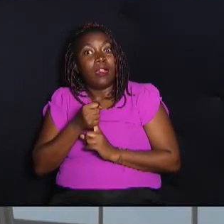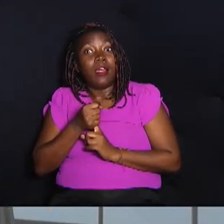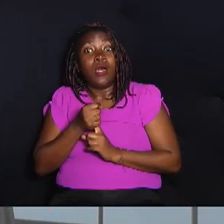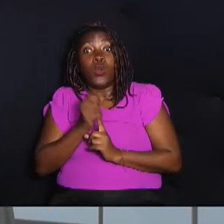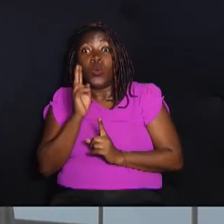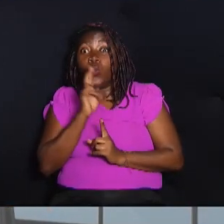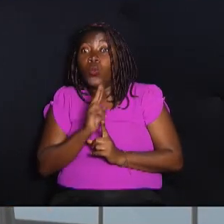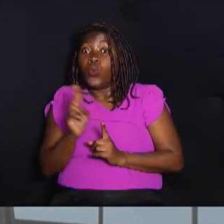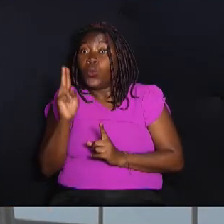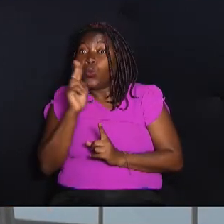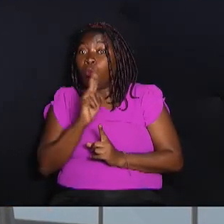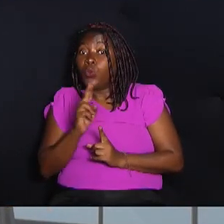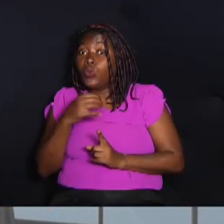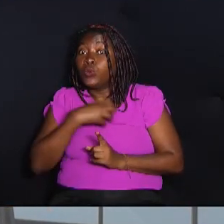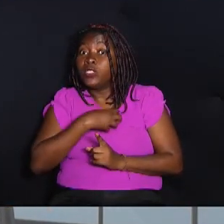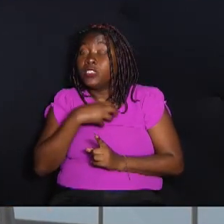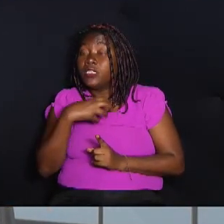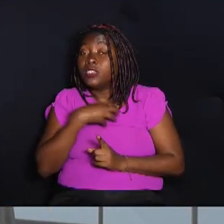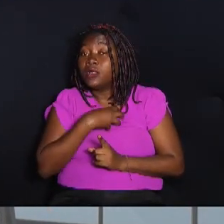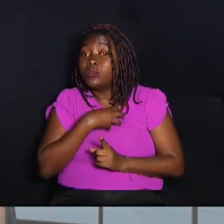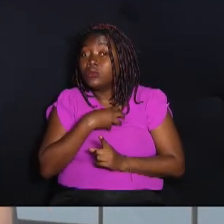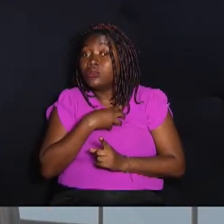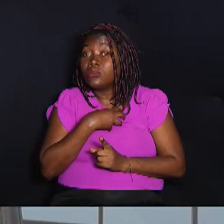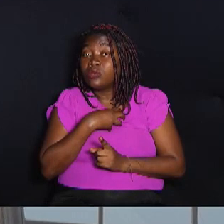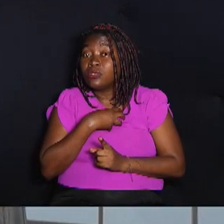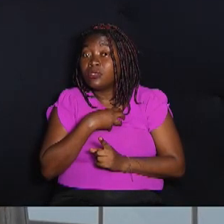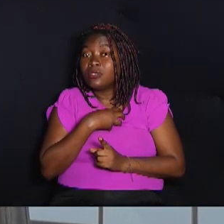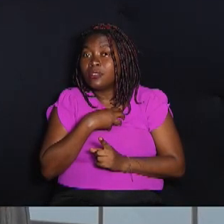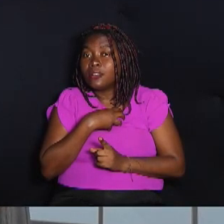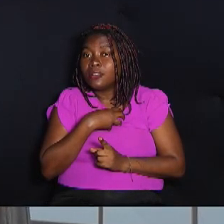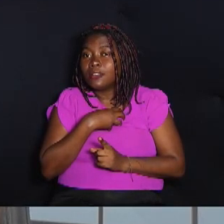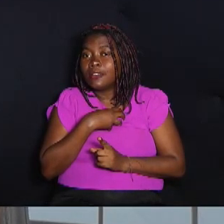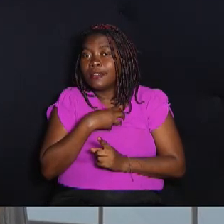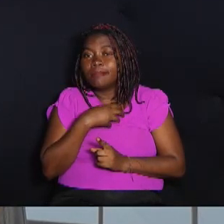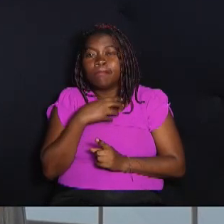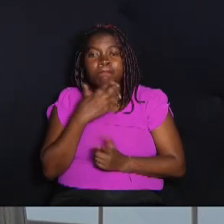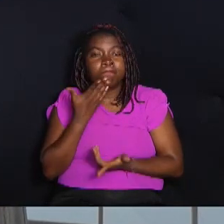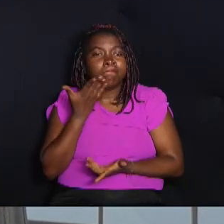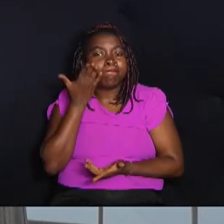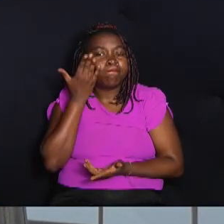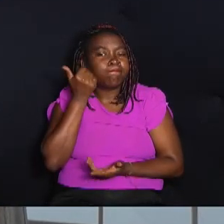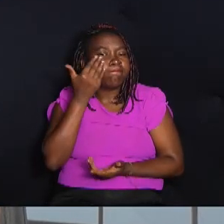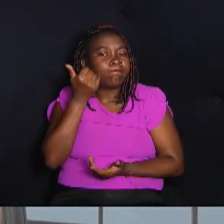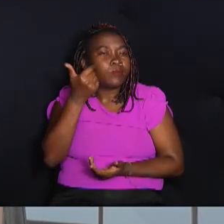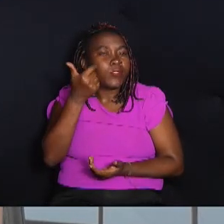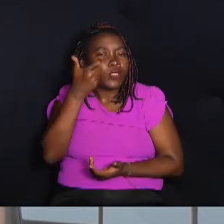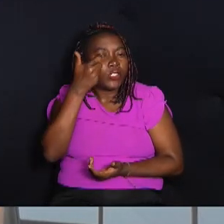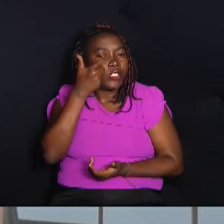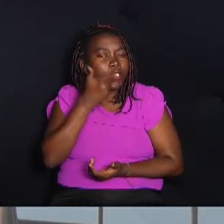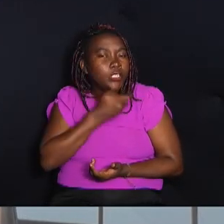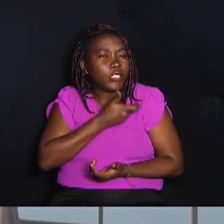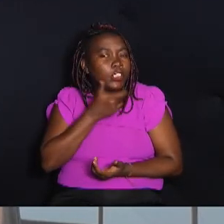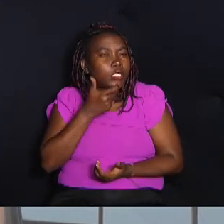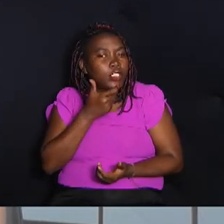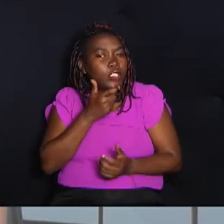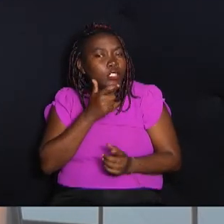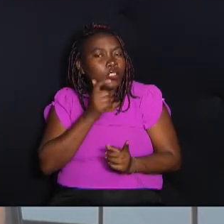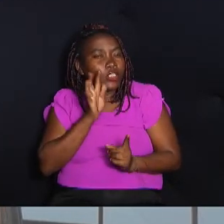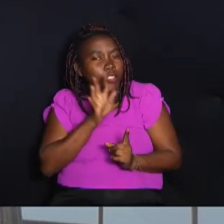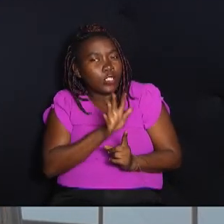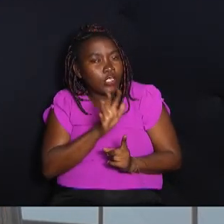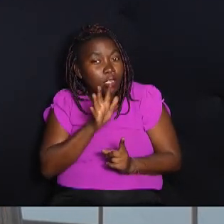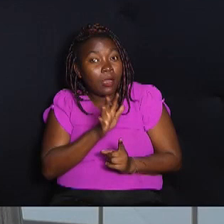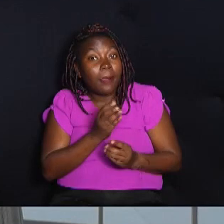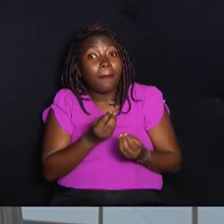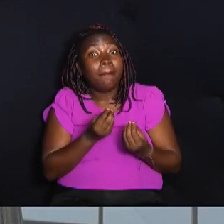usando de uma forma, seja por um status, seja por uma força, para ir para um lado